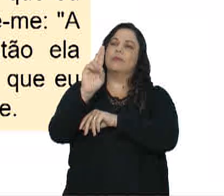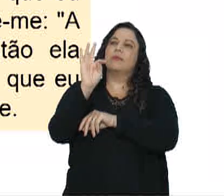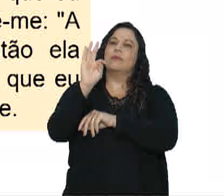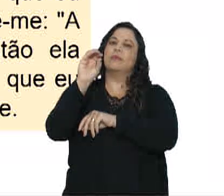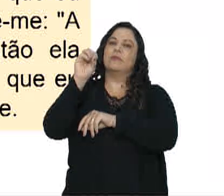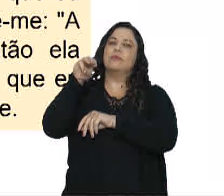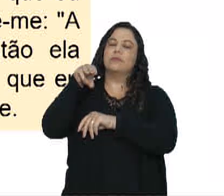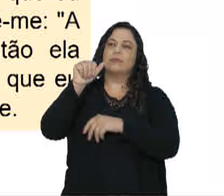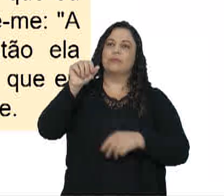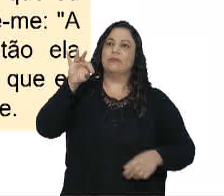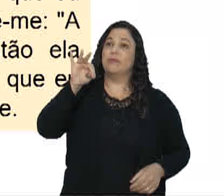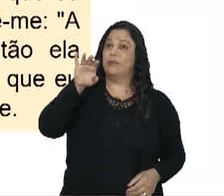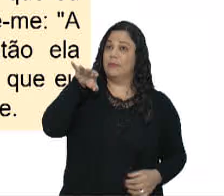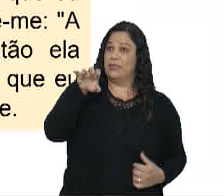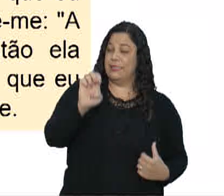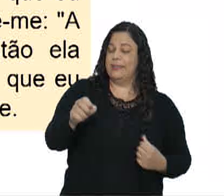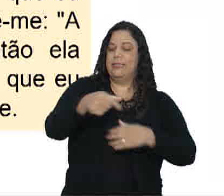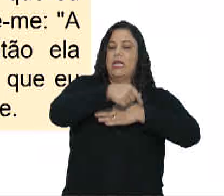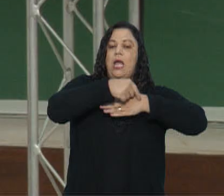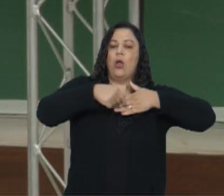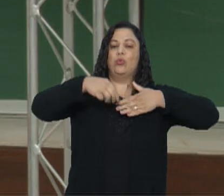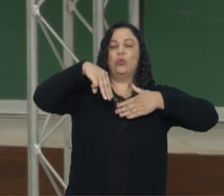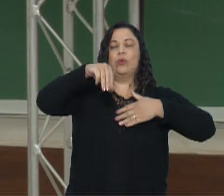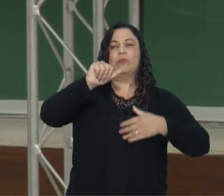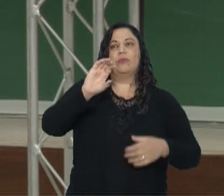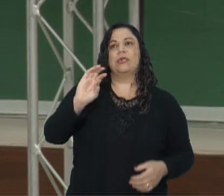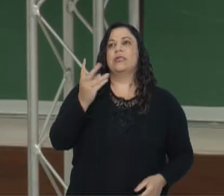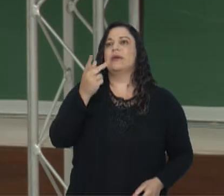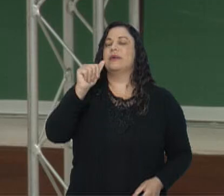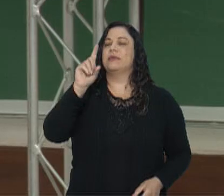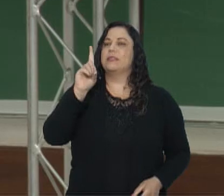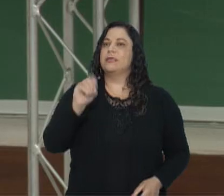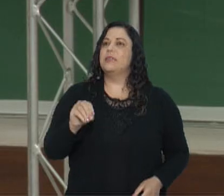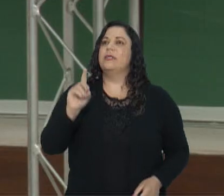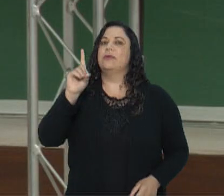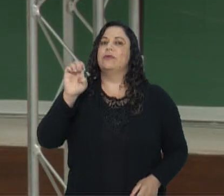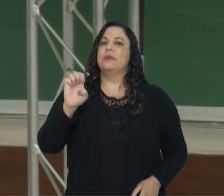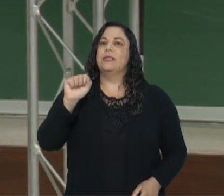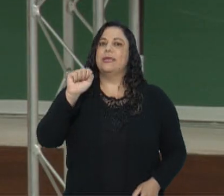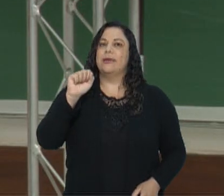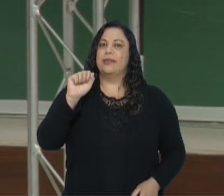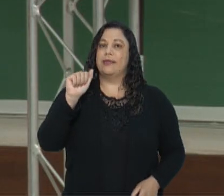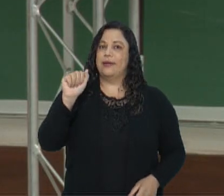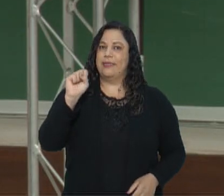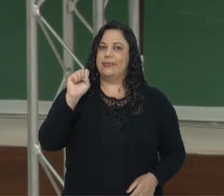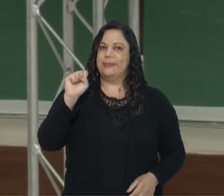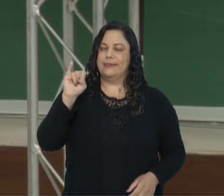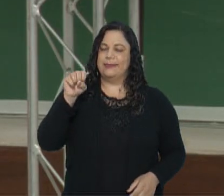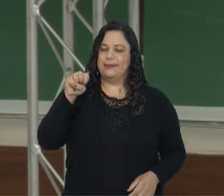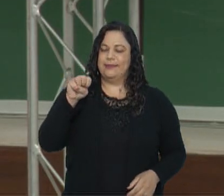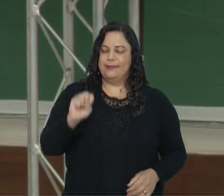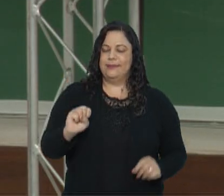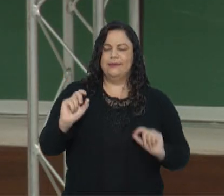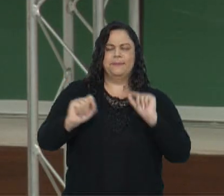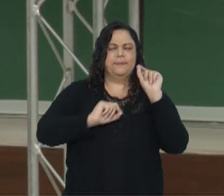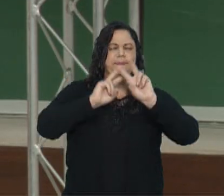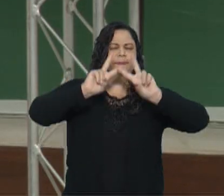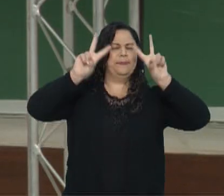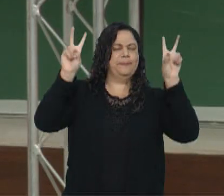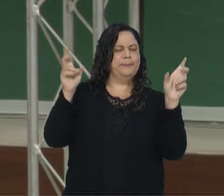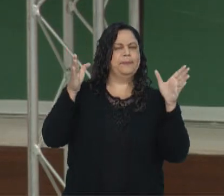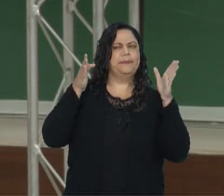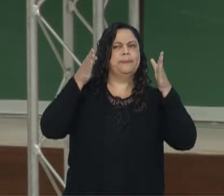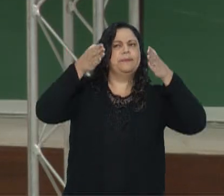de base para as atividades posteriores, então preste bastante atenção. A Cartomante, né, é do